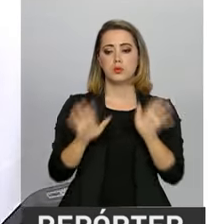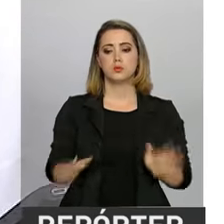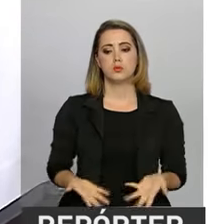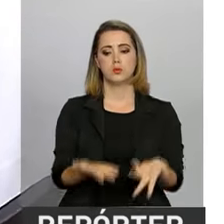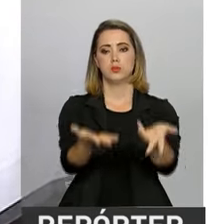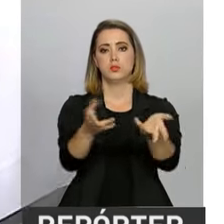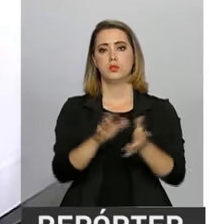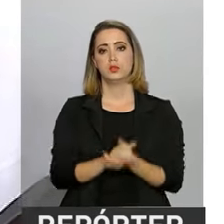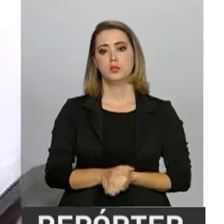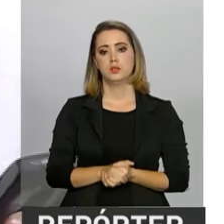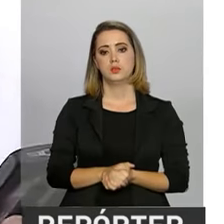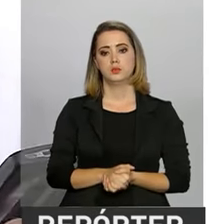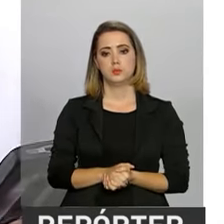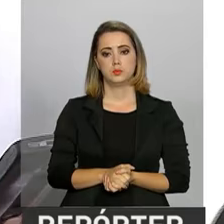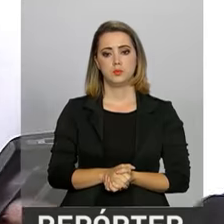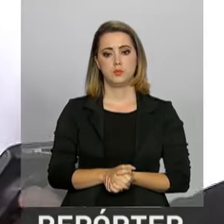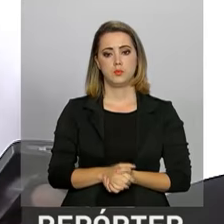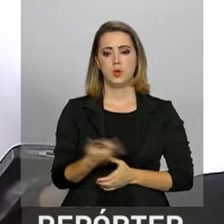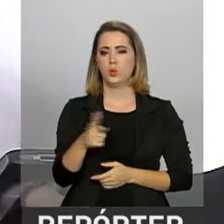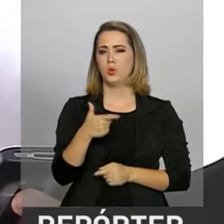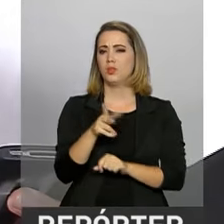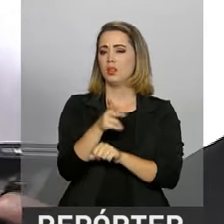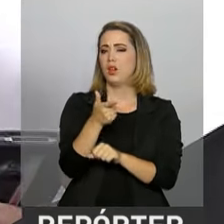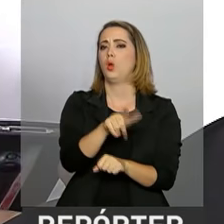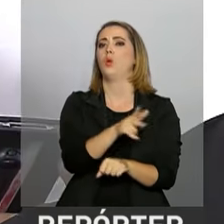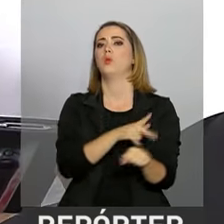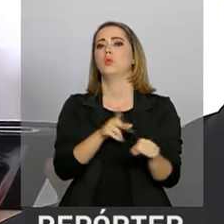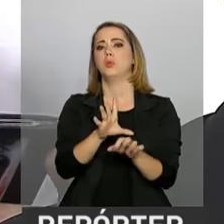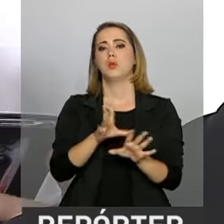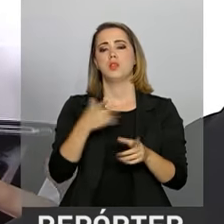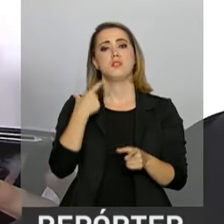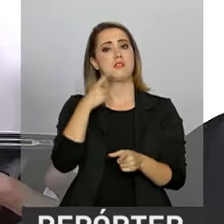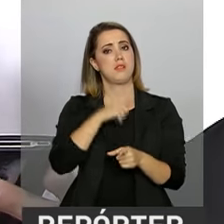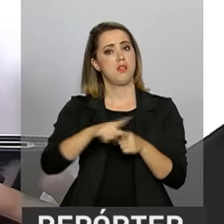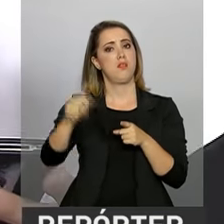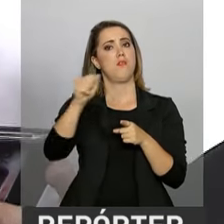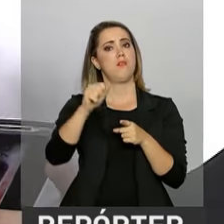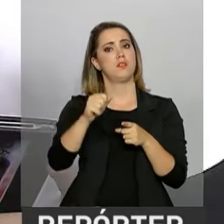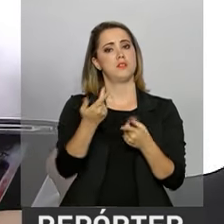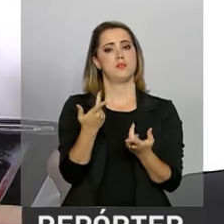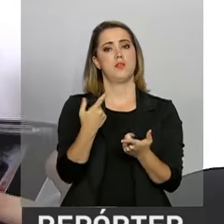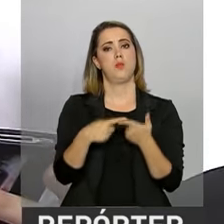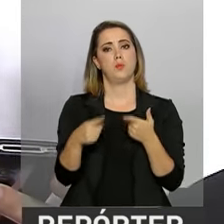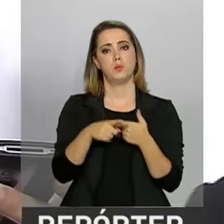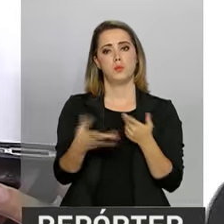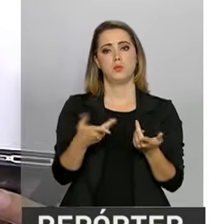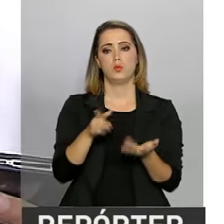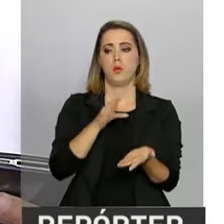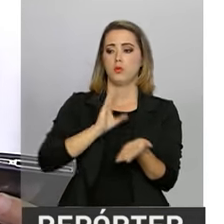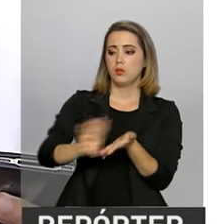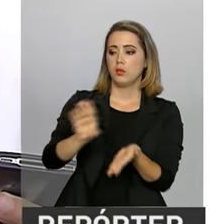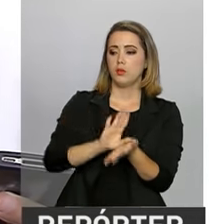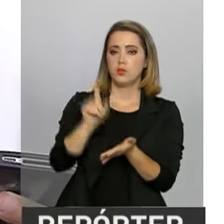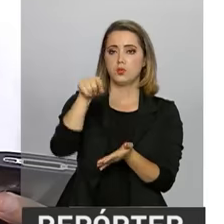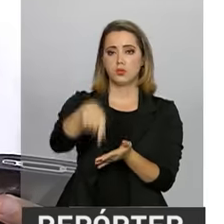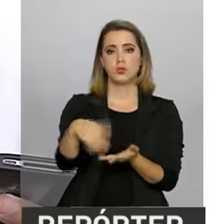que conseguiu superar uma difícil conjuntura econômica sem investimentos e políticas públicas